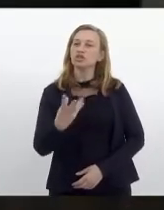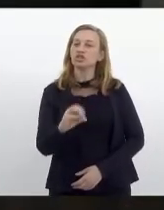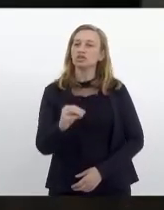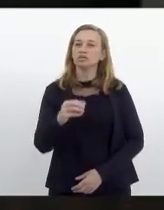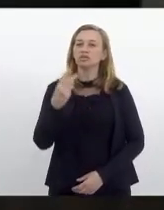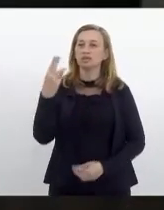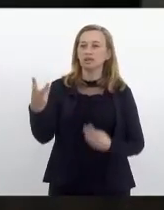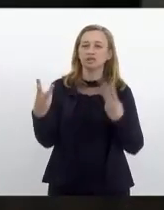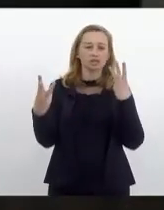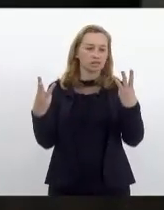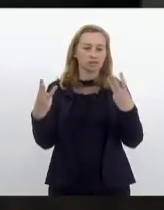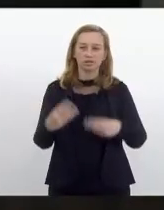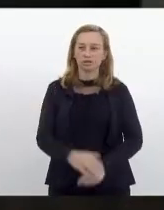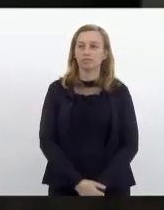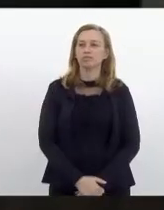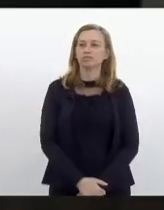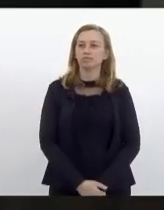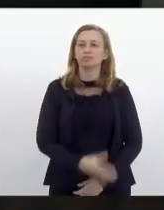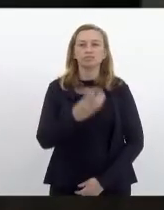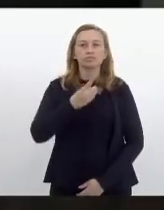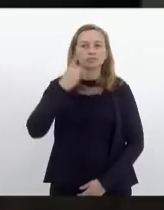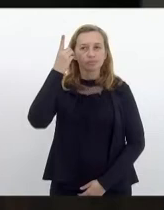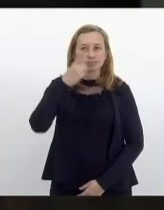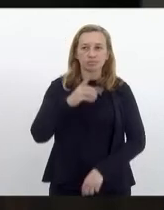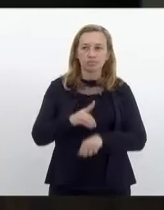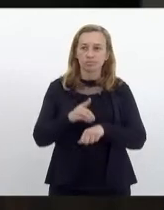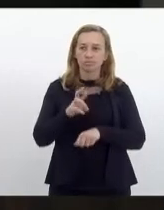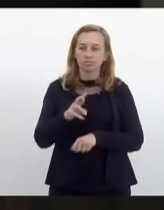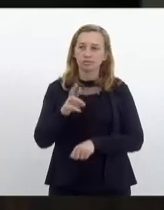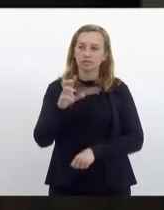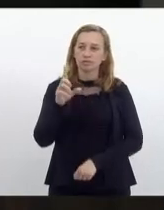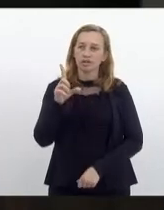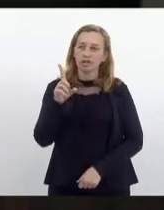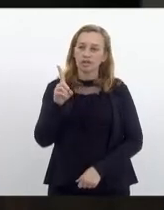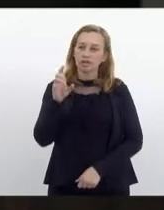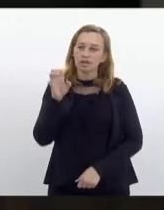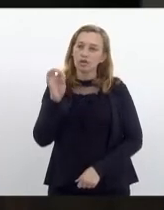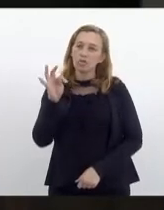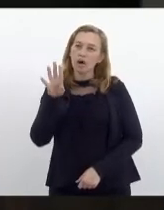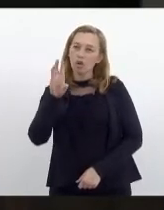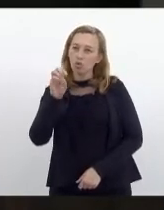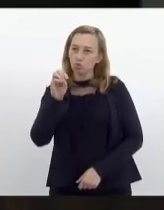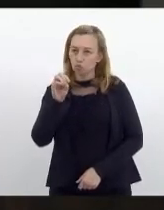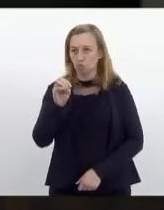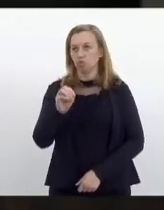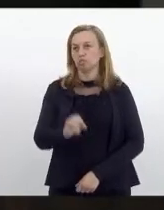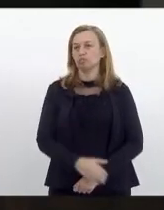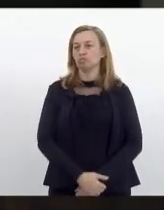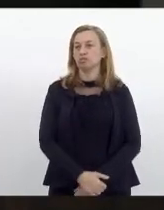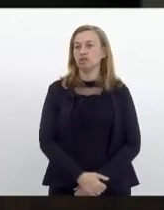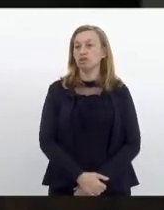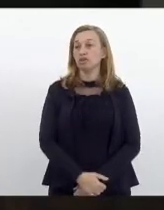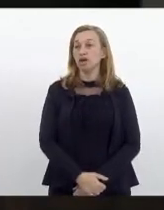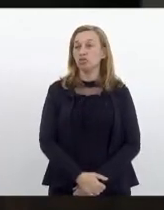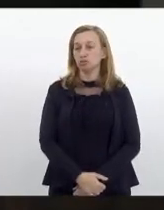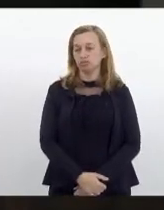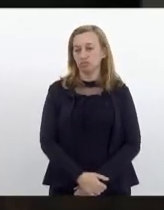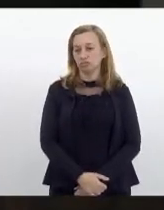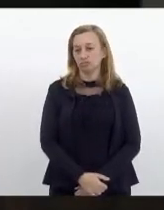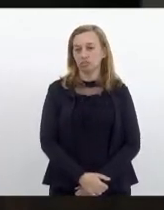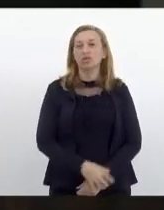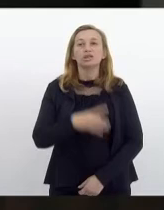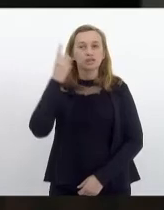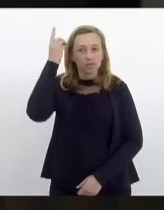3-3. Deputado Dr. Deodalto. Deputado. Deputado Dr. Deodalto. Deputado